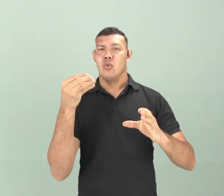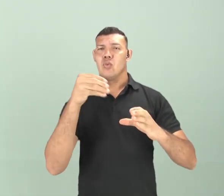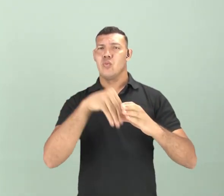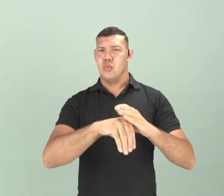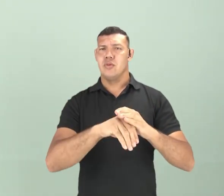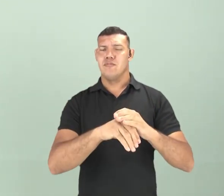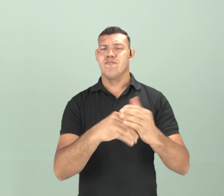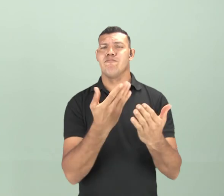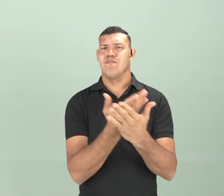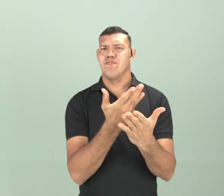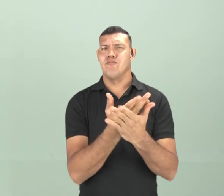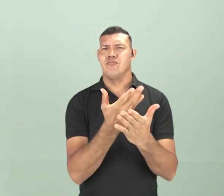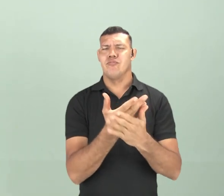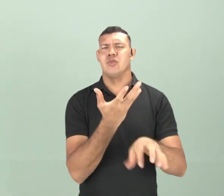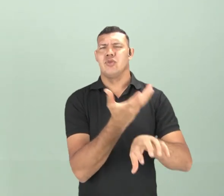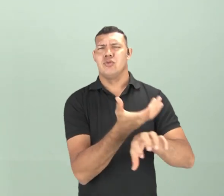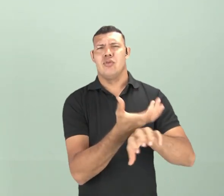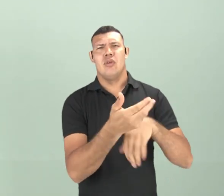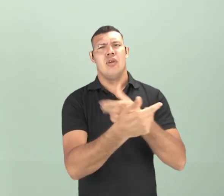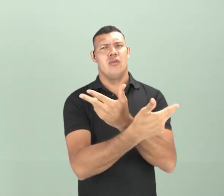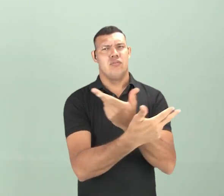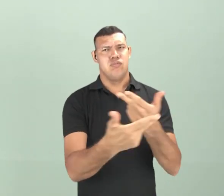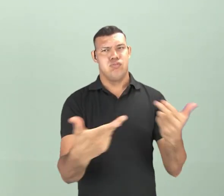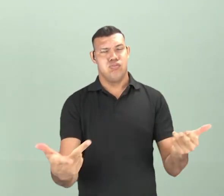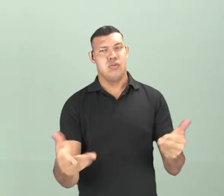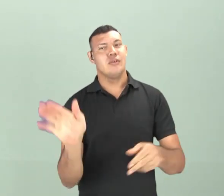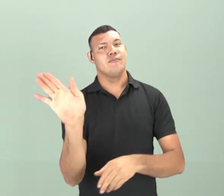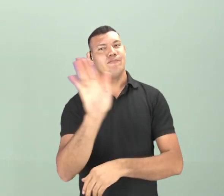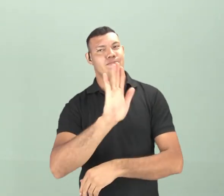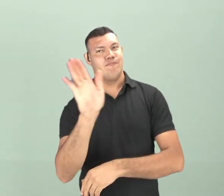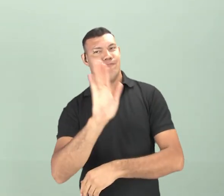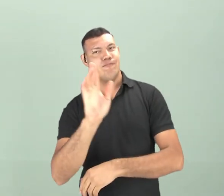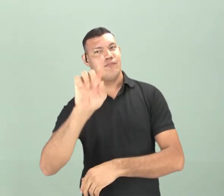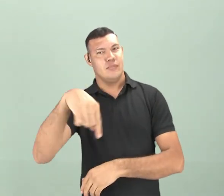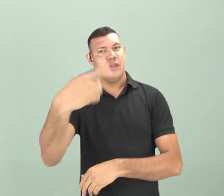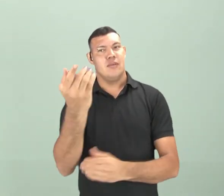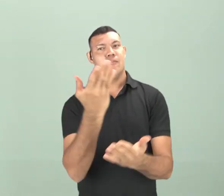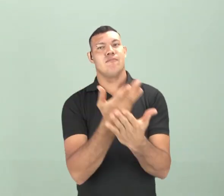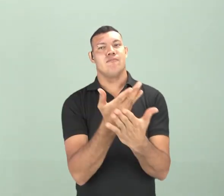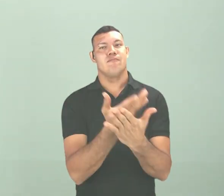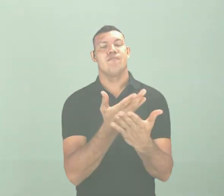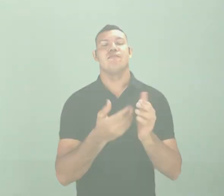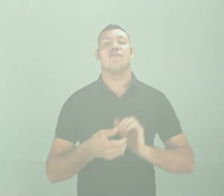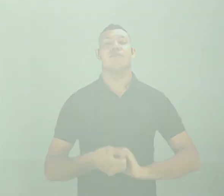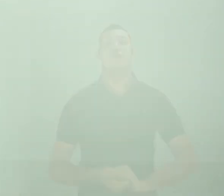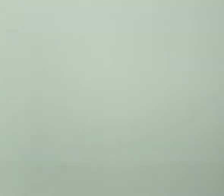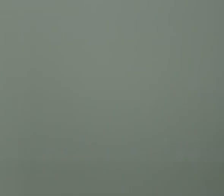aulas e de outras disciplinas também. Até mais, espero você na próxima aula.